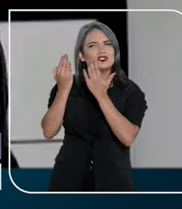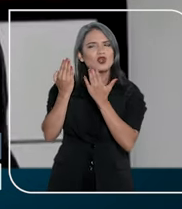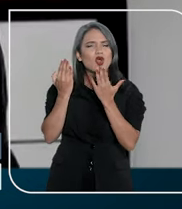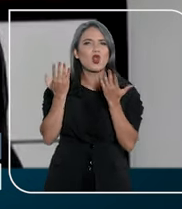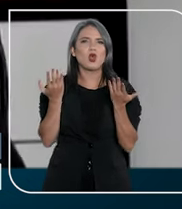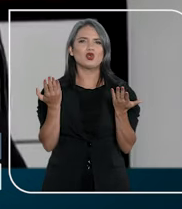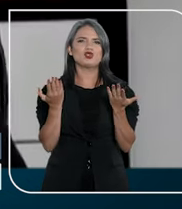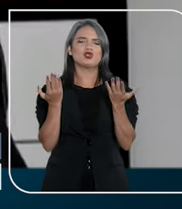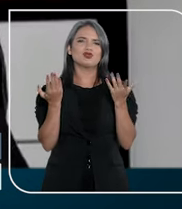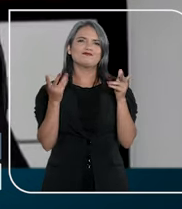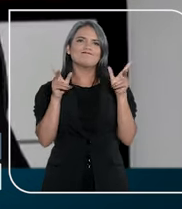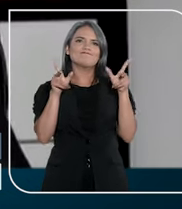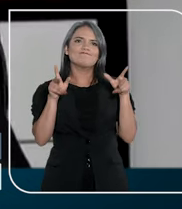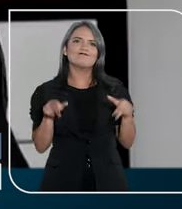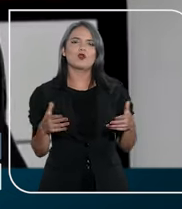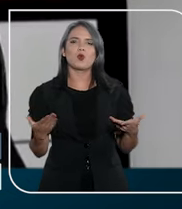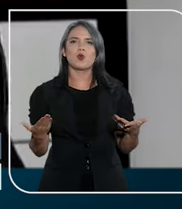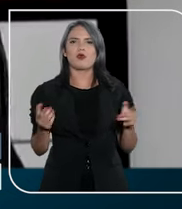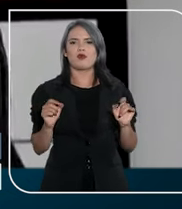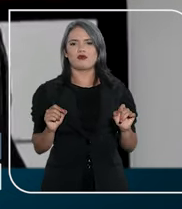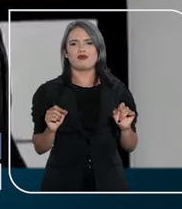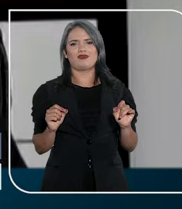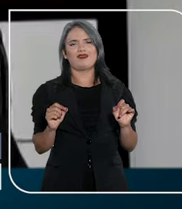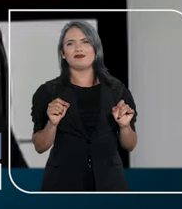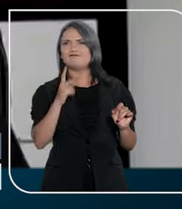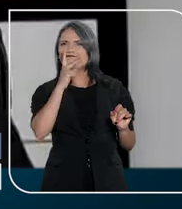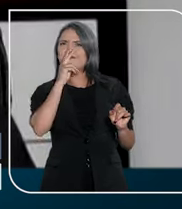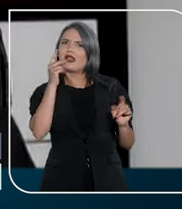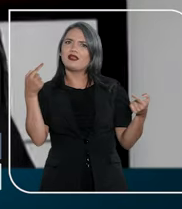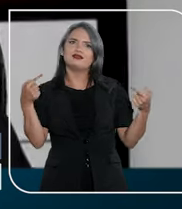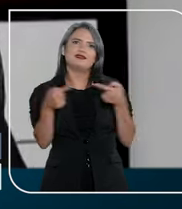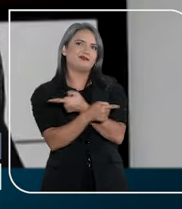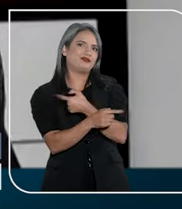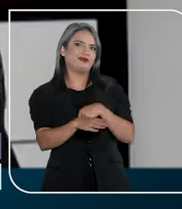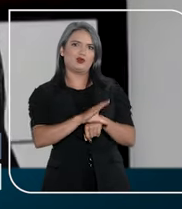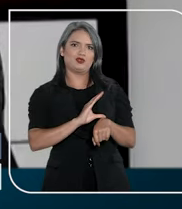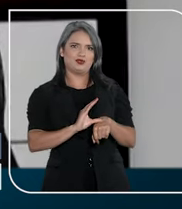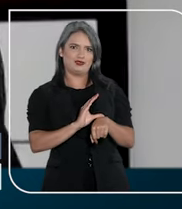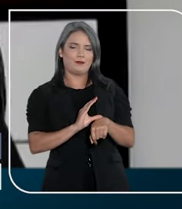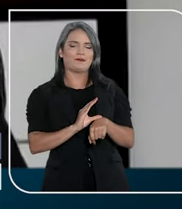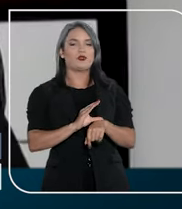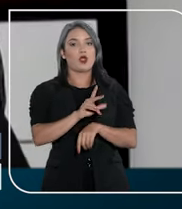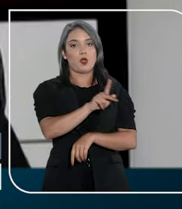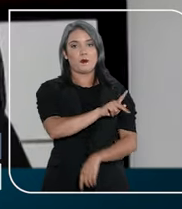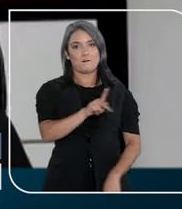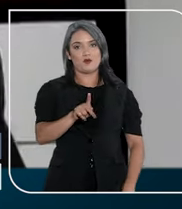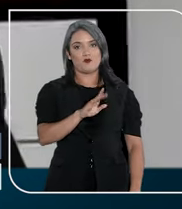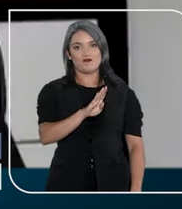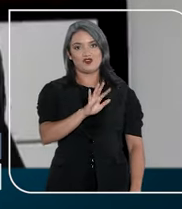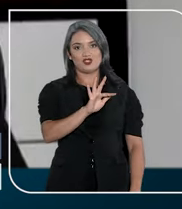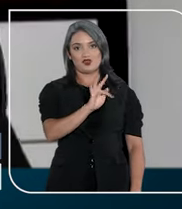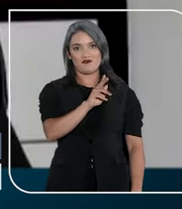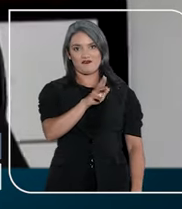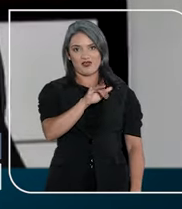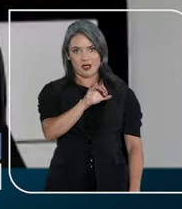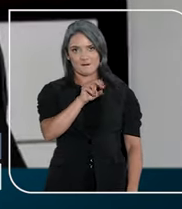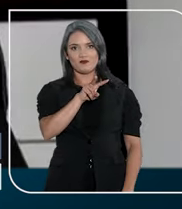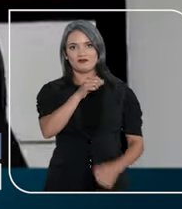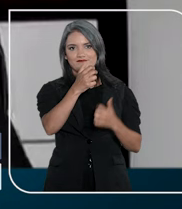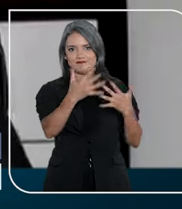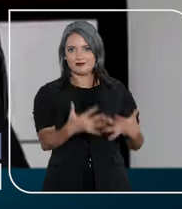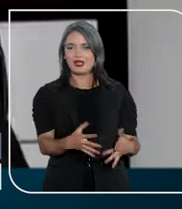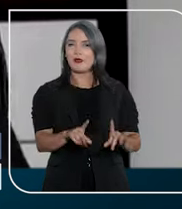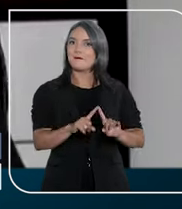para mim, a uma determinação inconstitucional. Eu vou deixar o professor Fábio falar um pouco, já estou finalizando a minha parte, mas